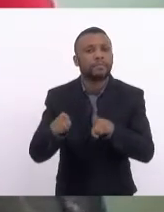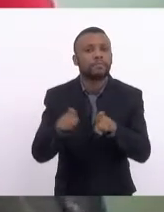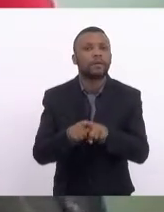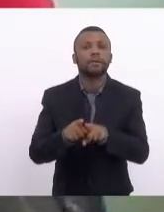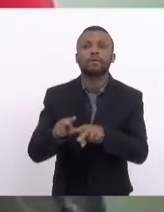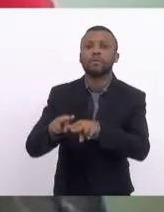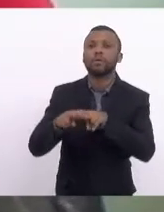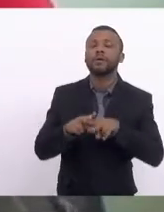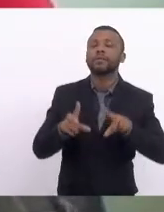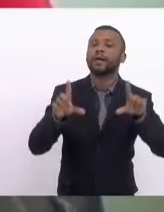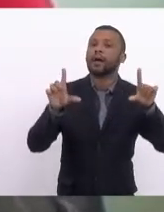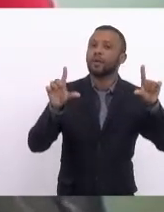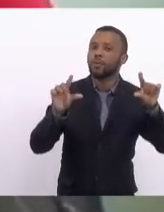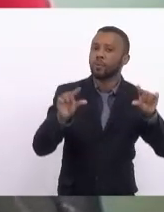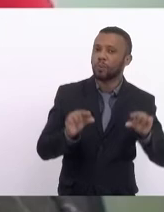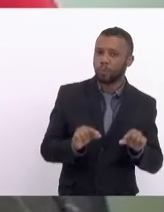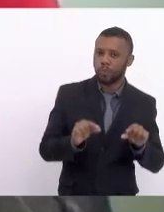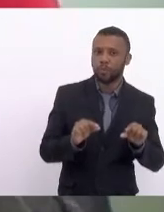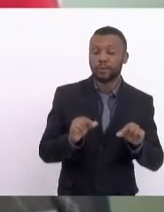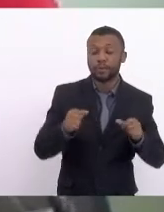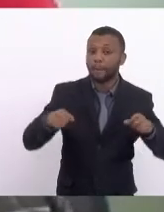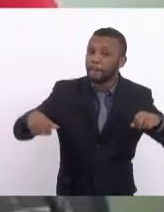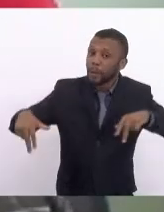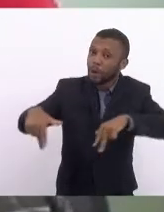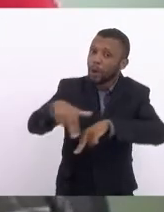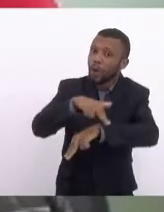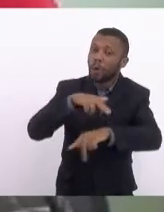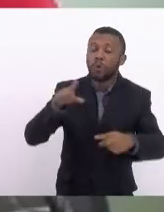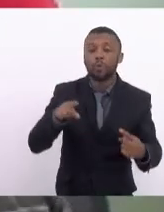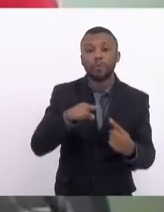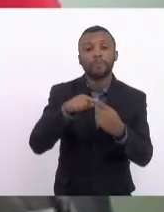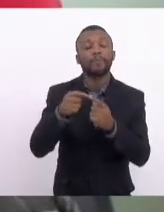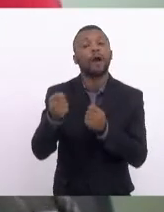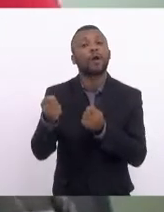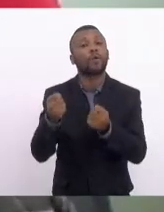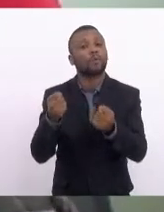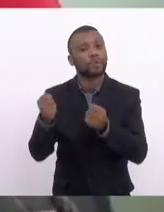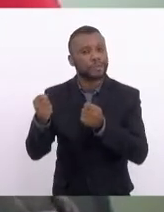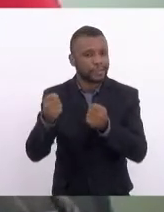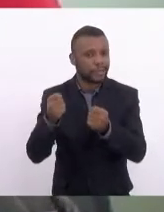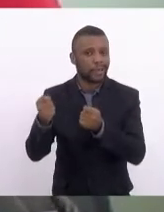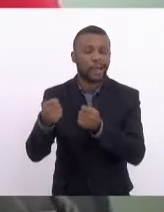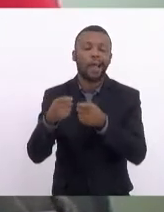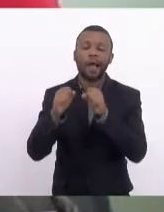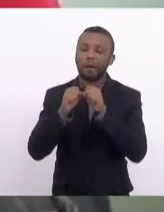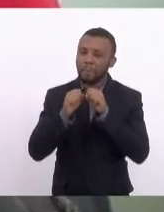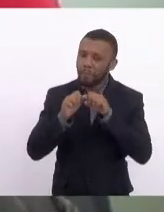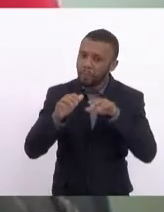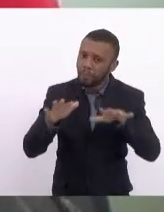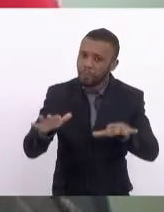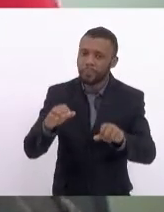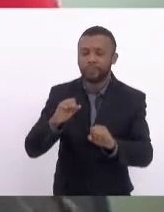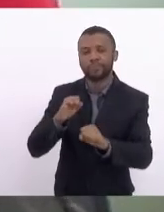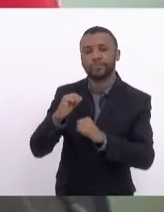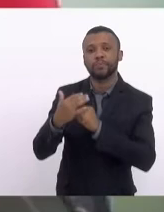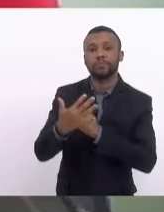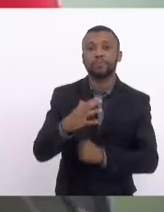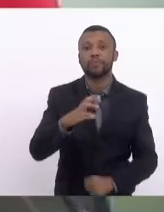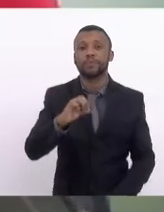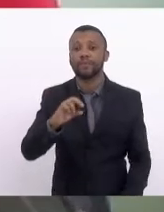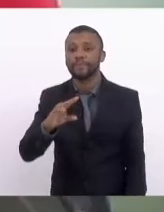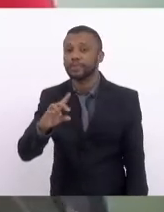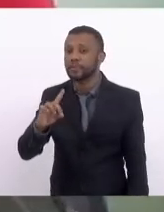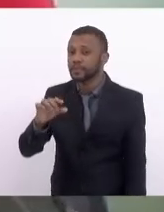de pessoas para conter a propagação do vírus da Covid-19, que sem